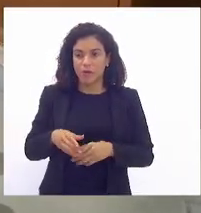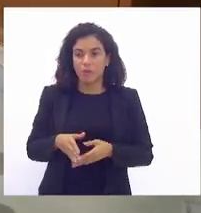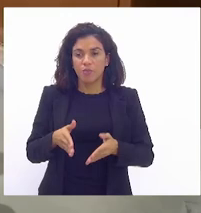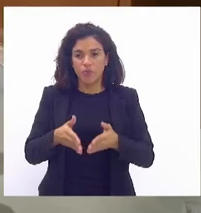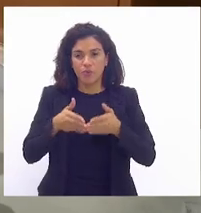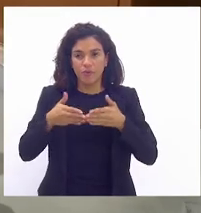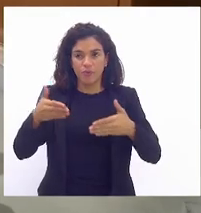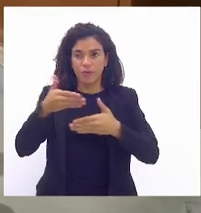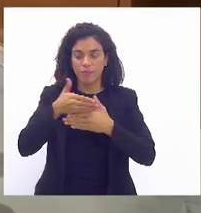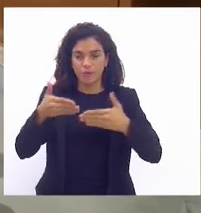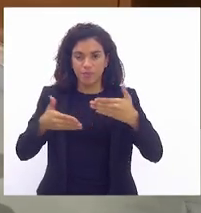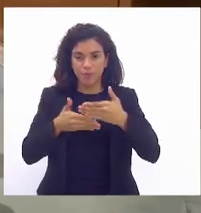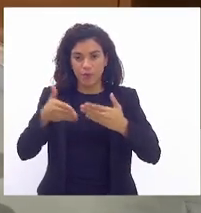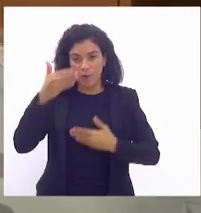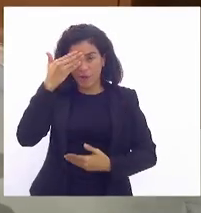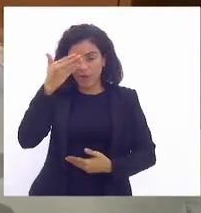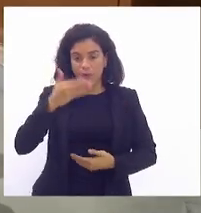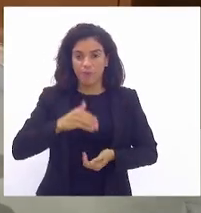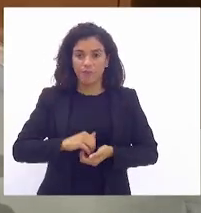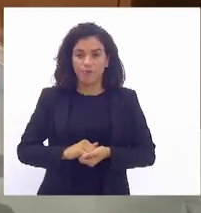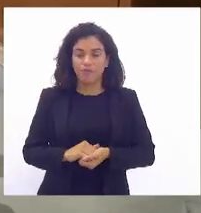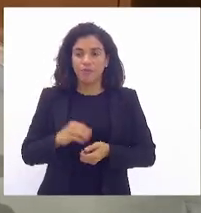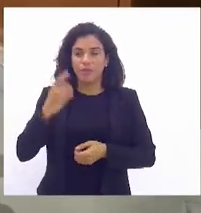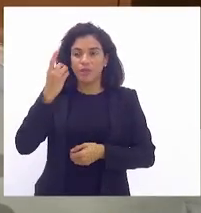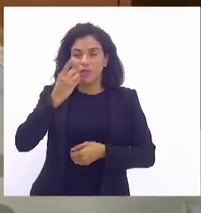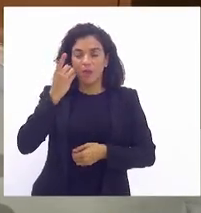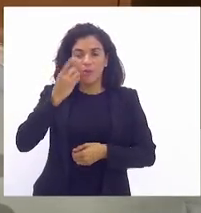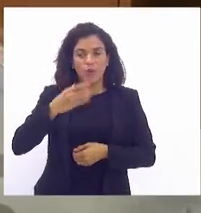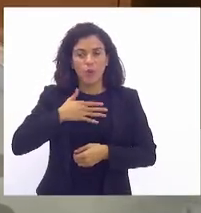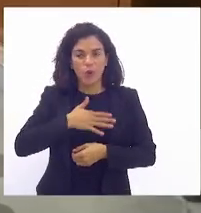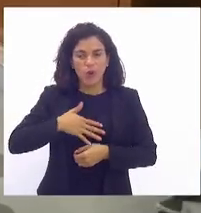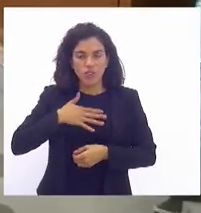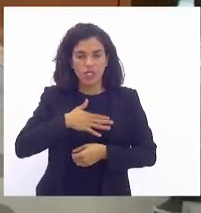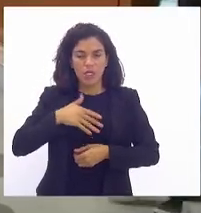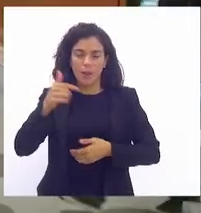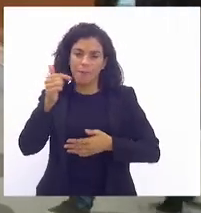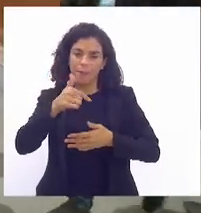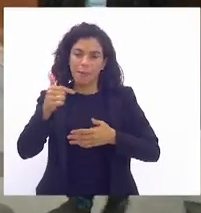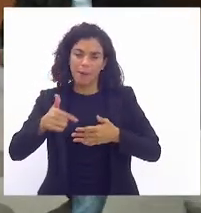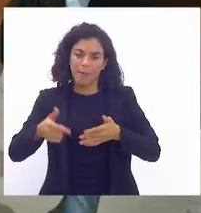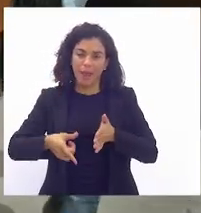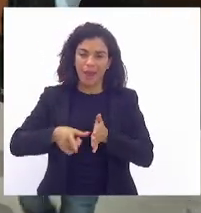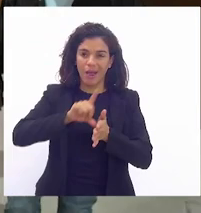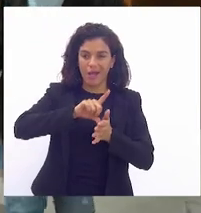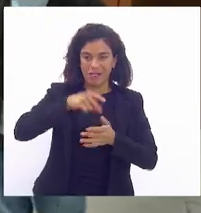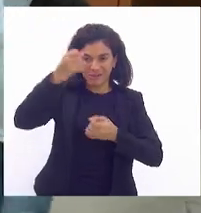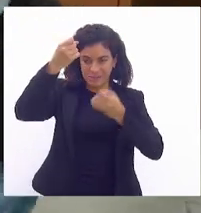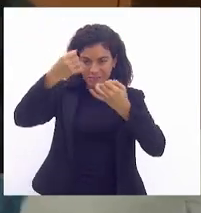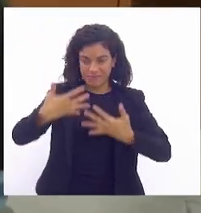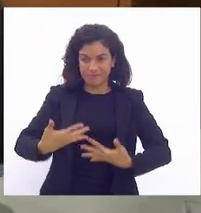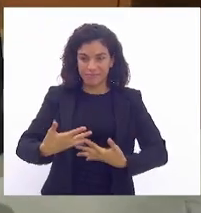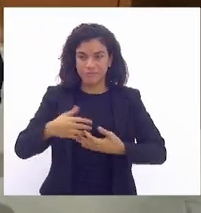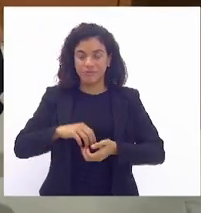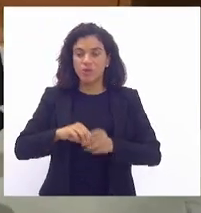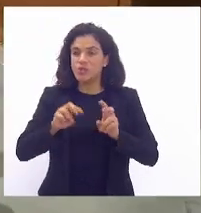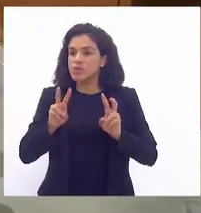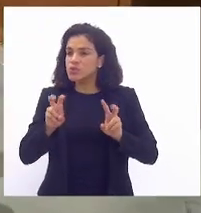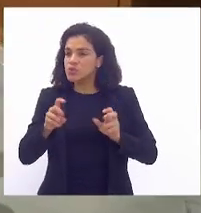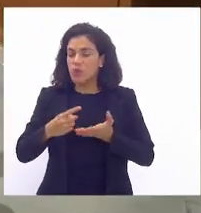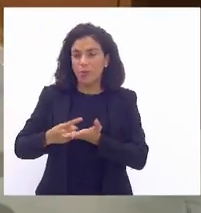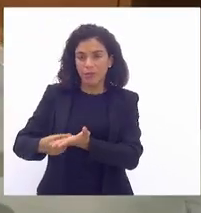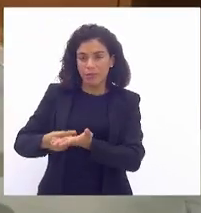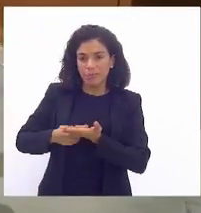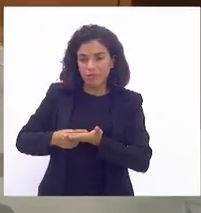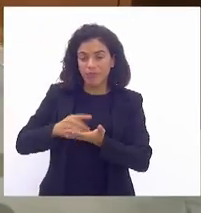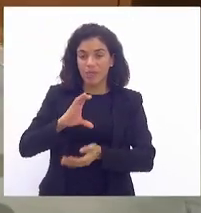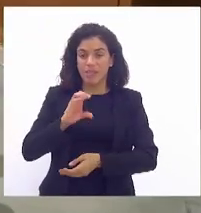início da apresentação, obrigado. Deputado, eu gostaria de fazer algumas considerações antes da minha fala sobre o comprometimento da